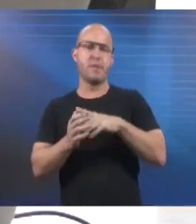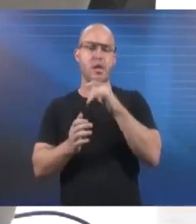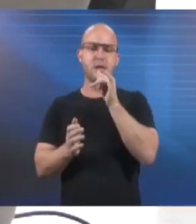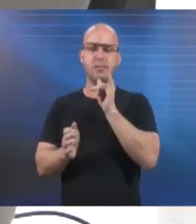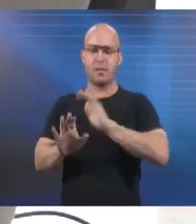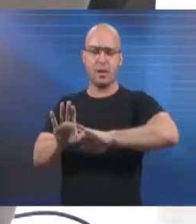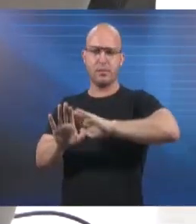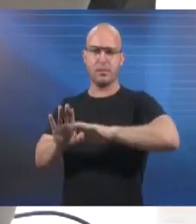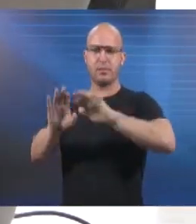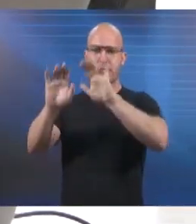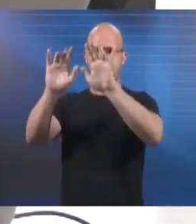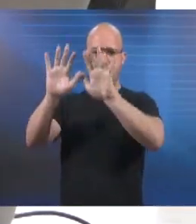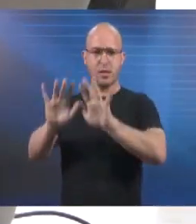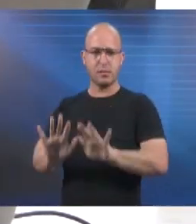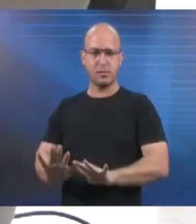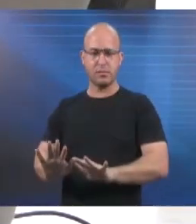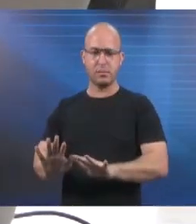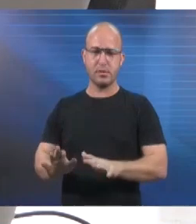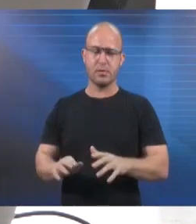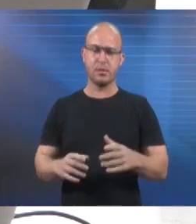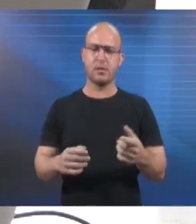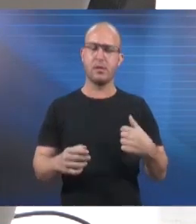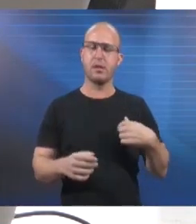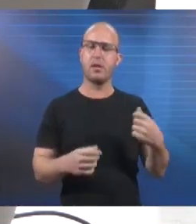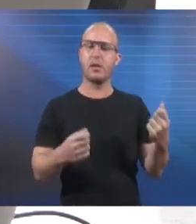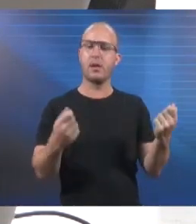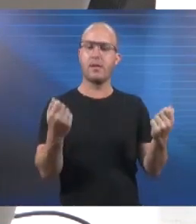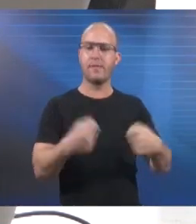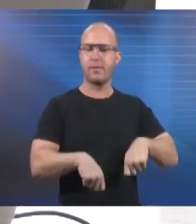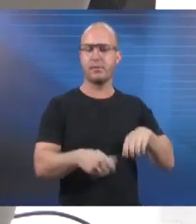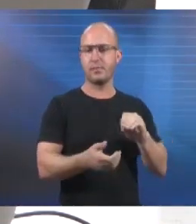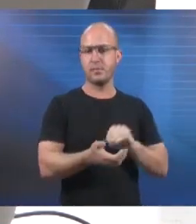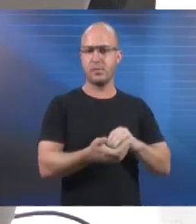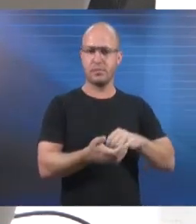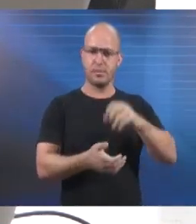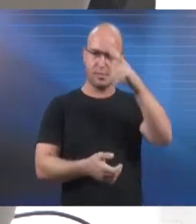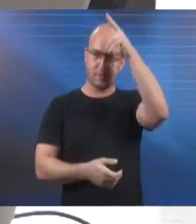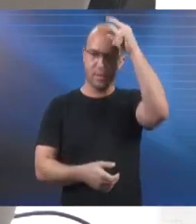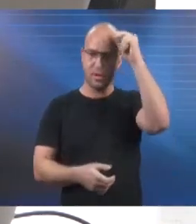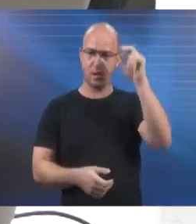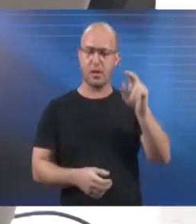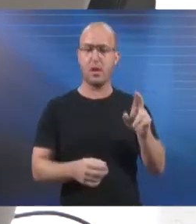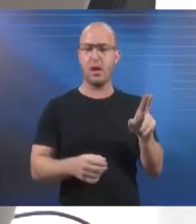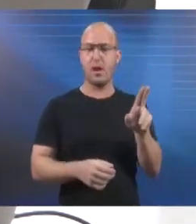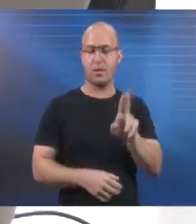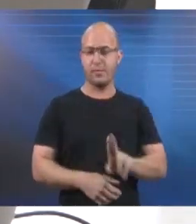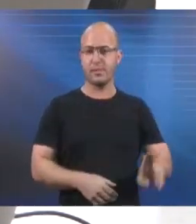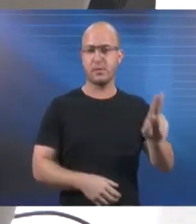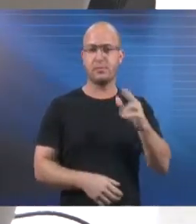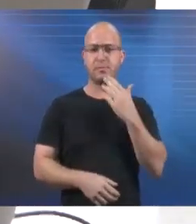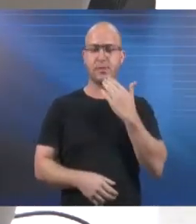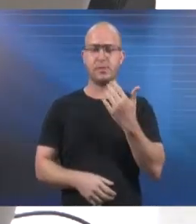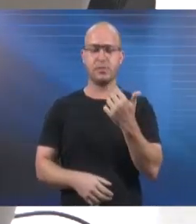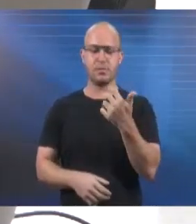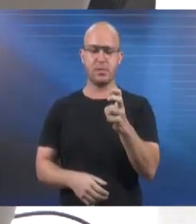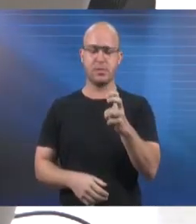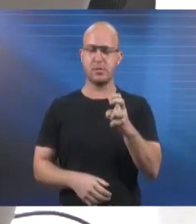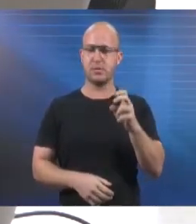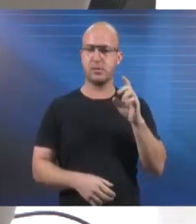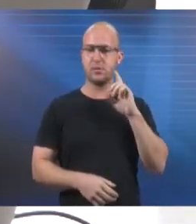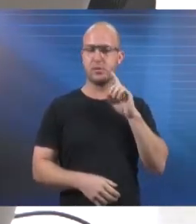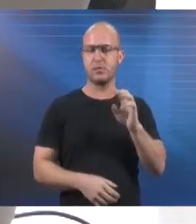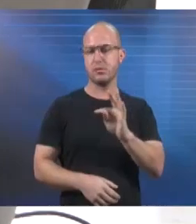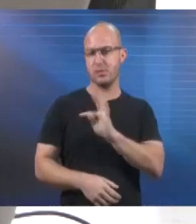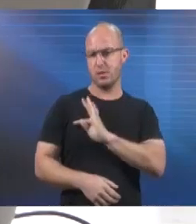incompetência da prefeitura ora a universidade pediu mais de 15 dias para apresentar um estudo técnico